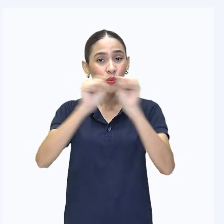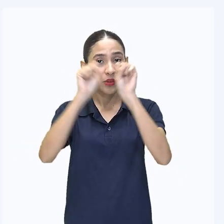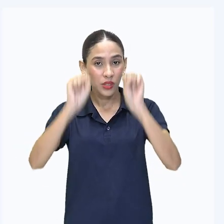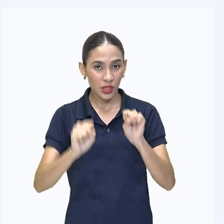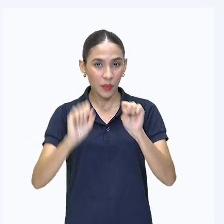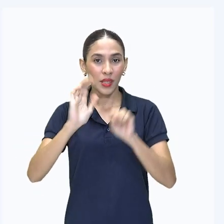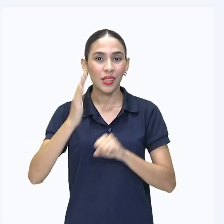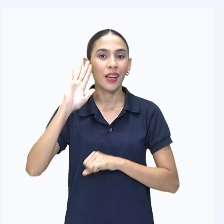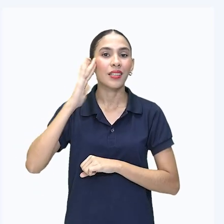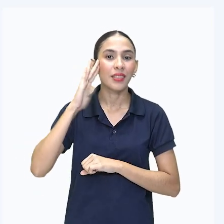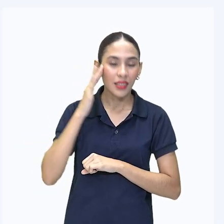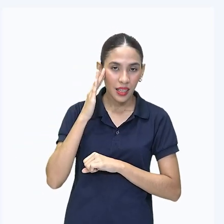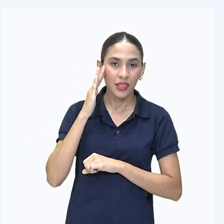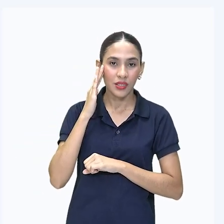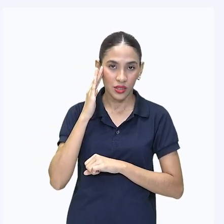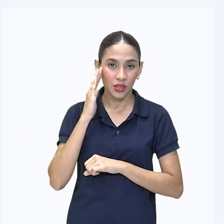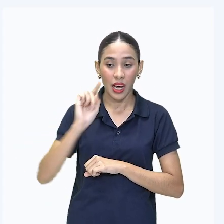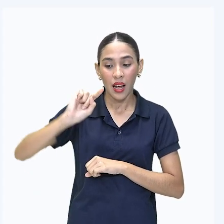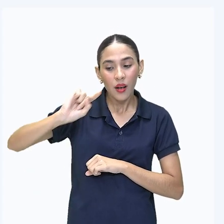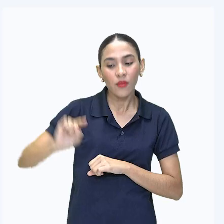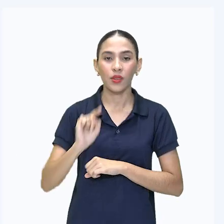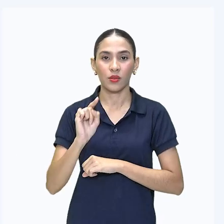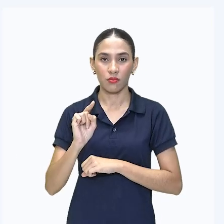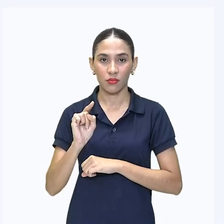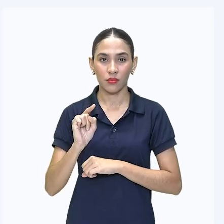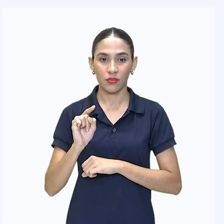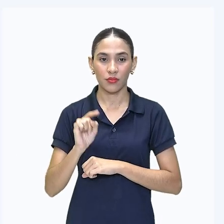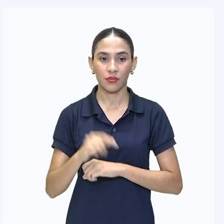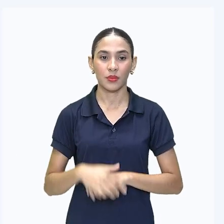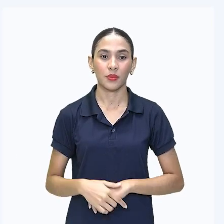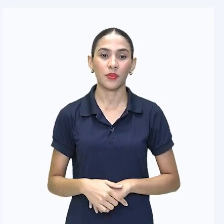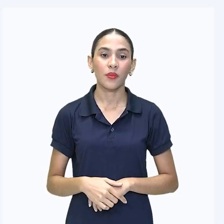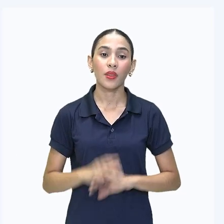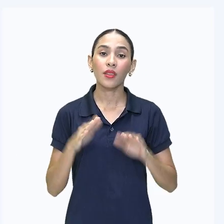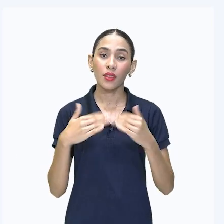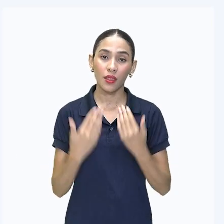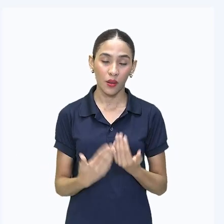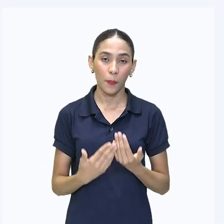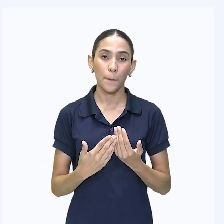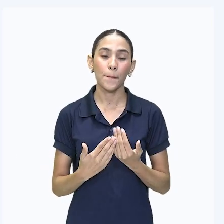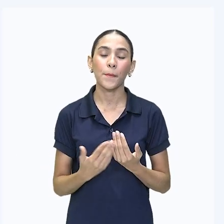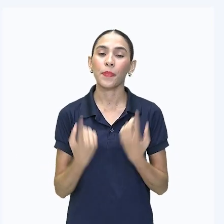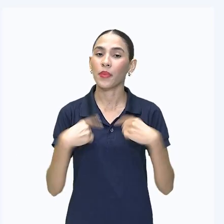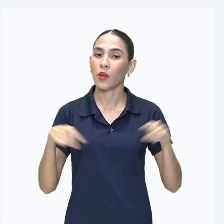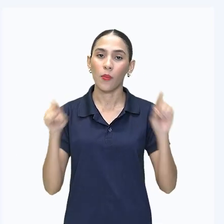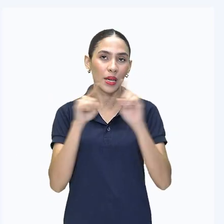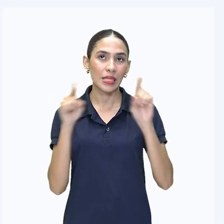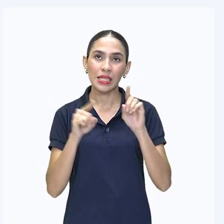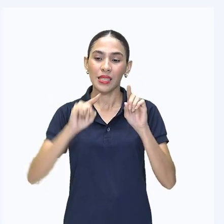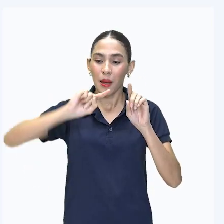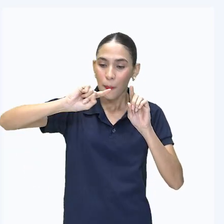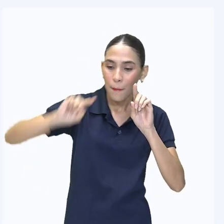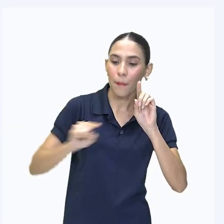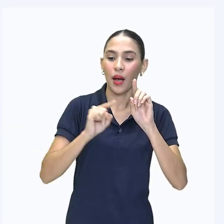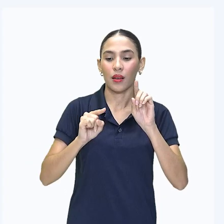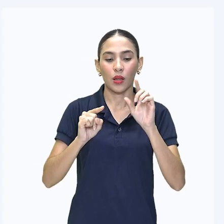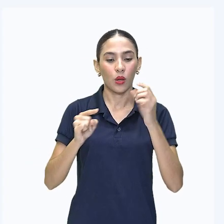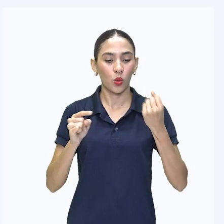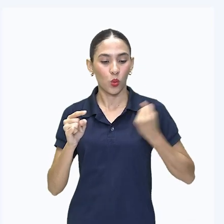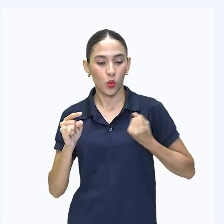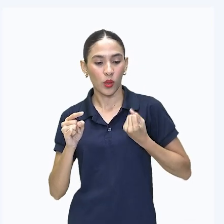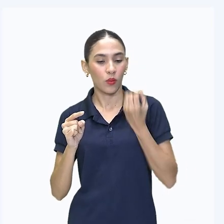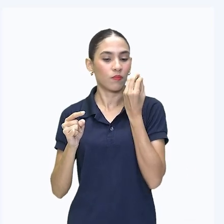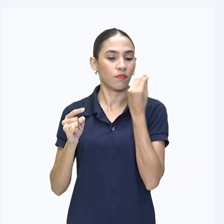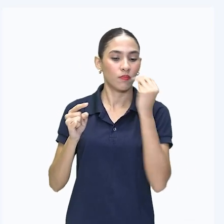vai colocar em 2 casas decimais a vírgula, tá? Então a gente não precisa digitar a vírgula